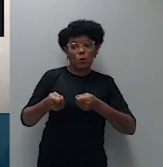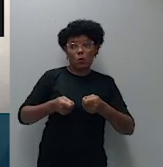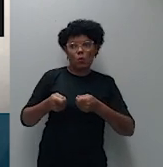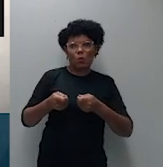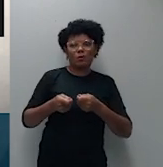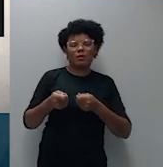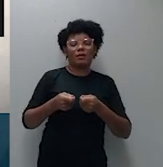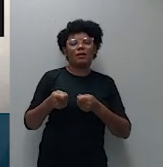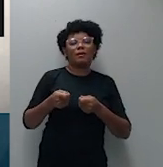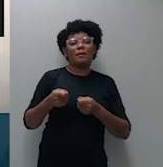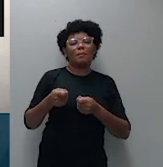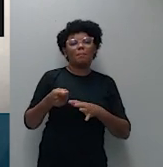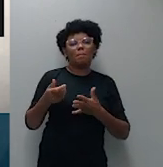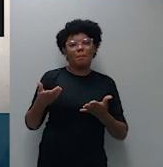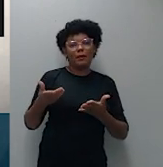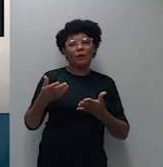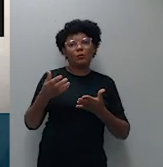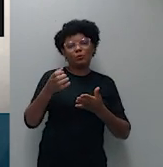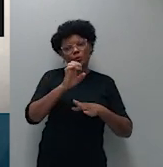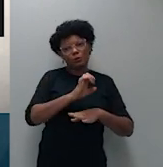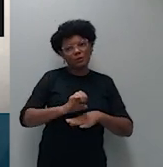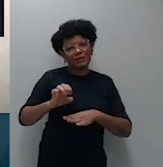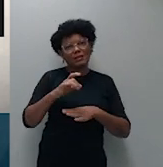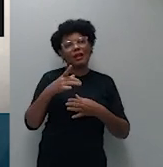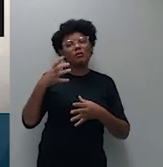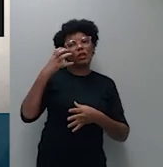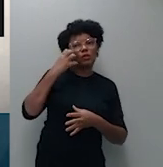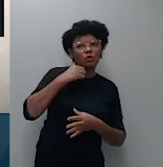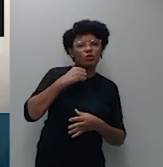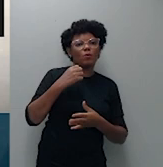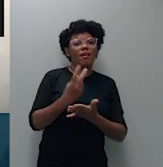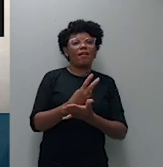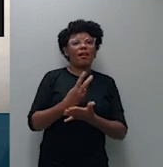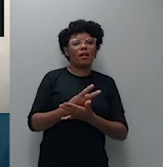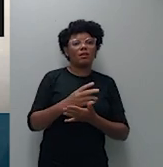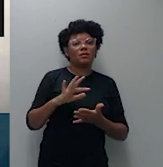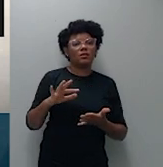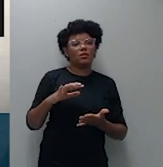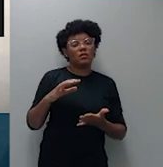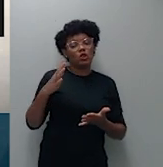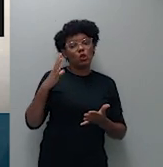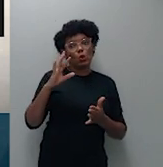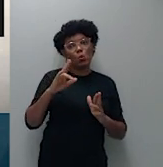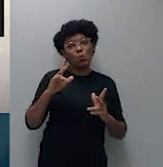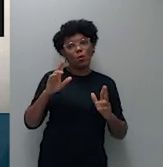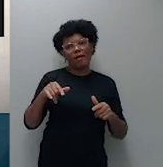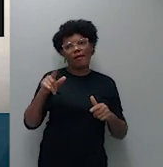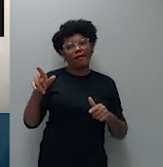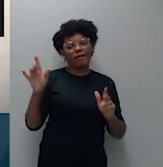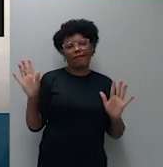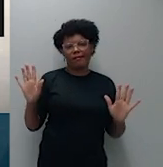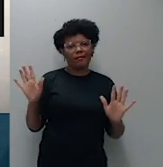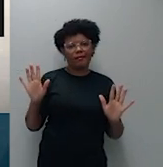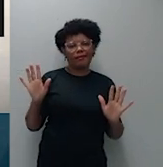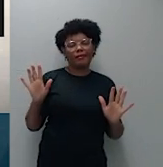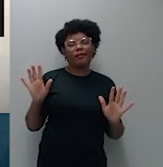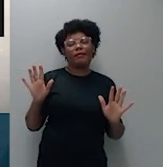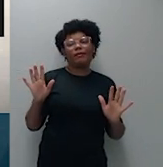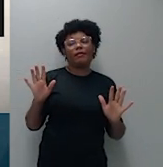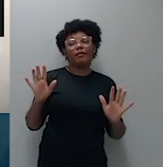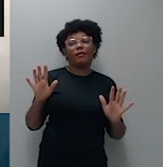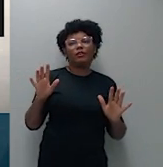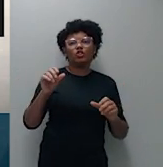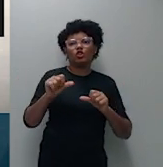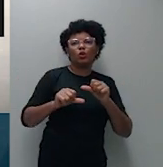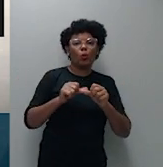controle pelo Estado de adoções irregulares e não cabe a este final revisão de matéria de